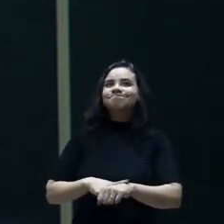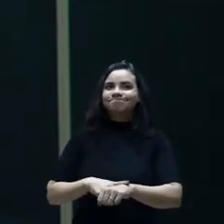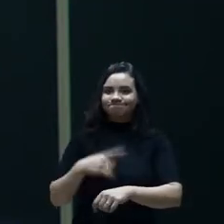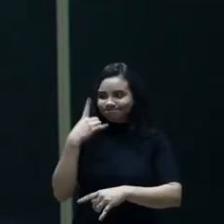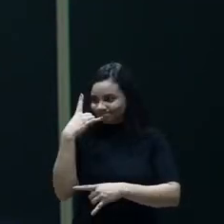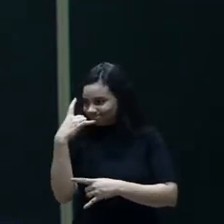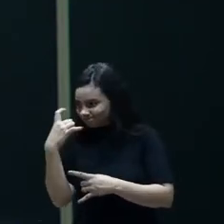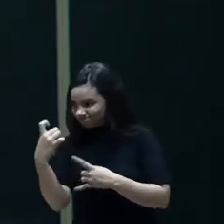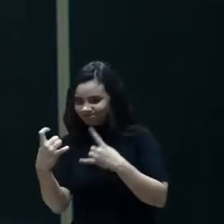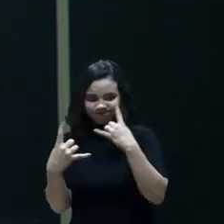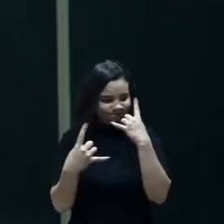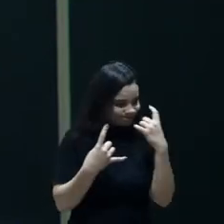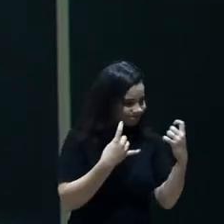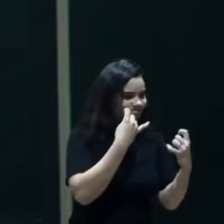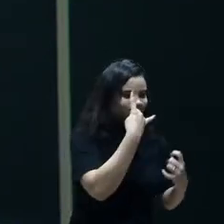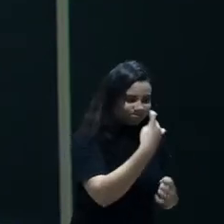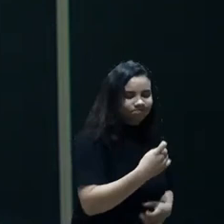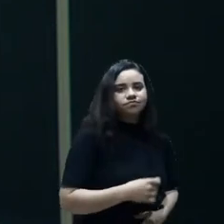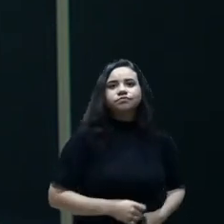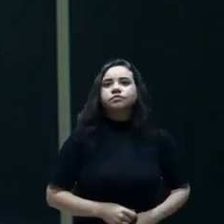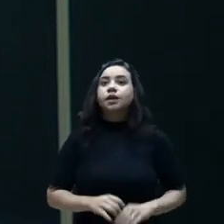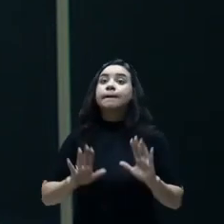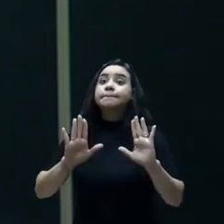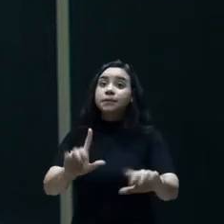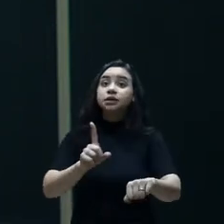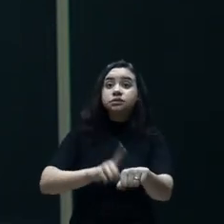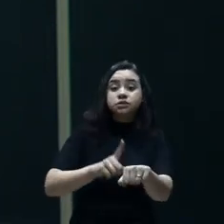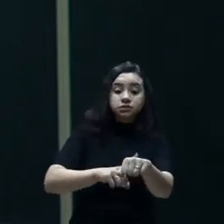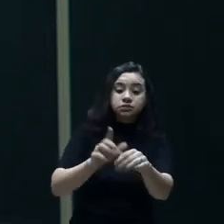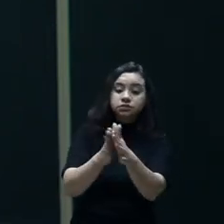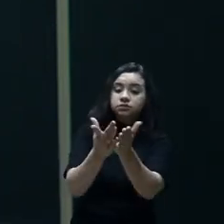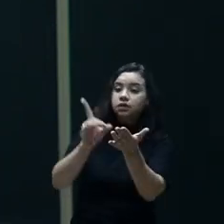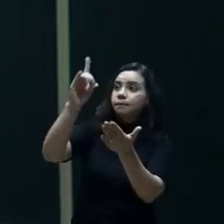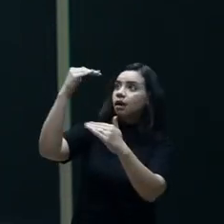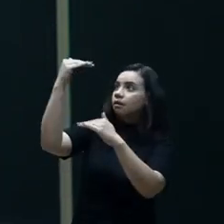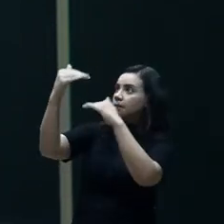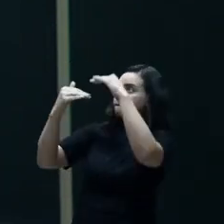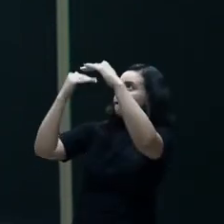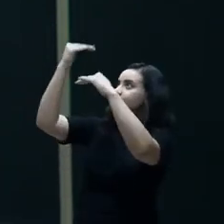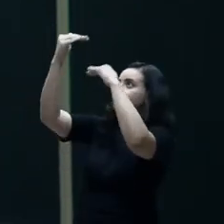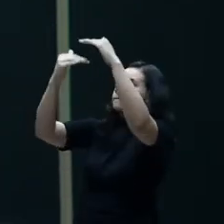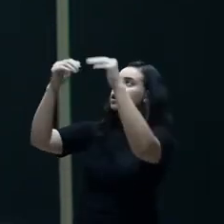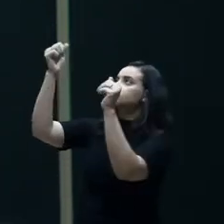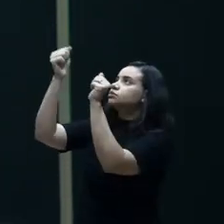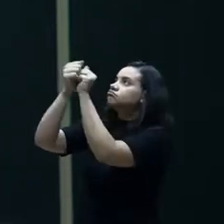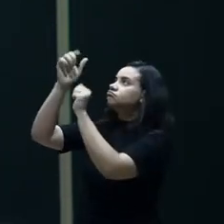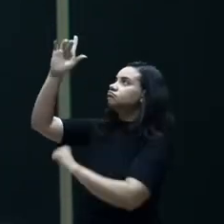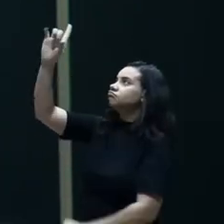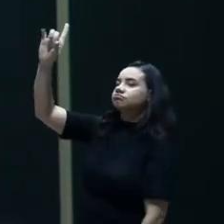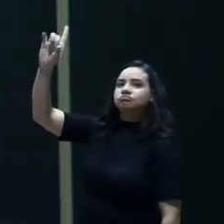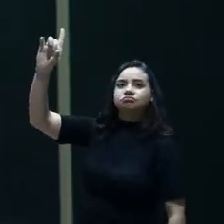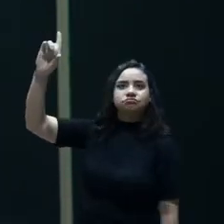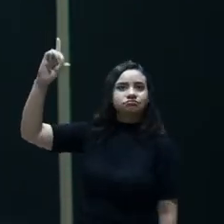Mas quando fala de crescimento, de palavra de Deus, de coisas com Deus, de momentos com Deus, nós não temos.